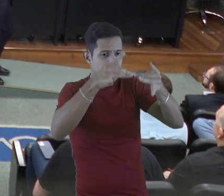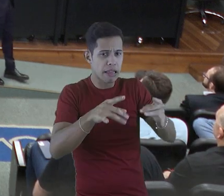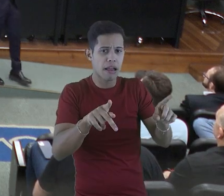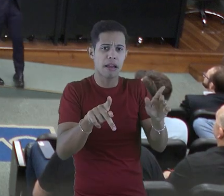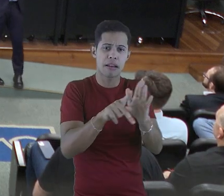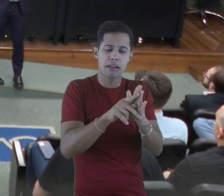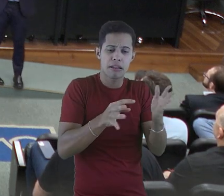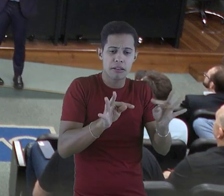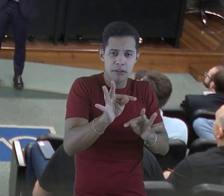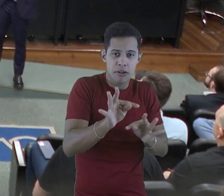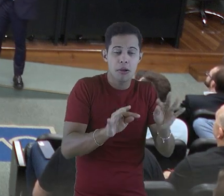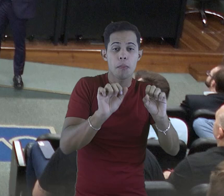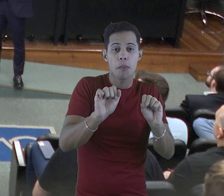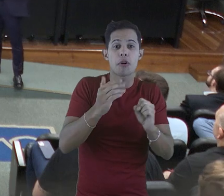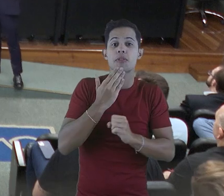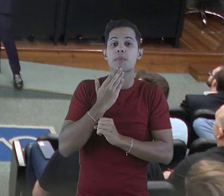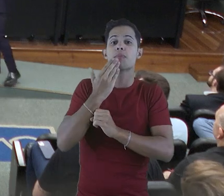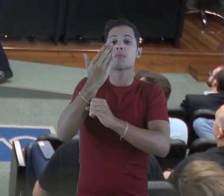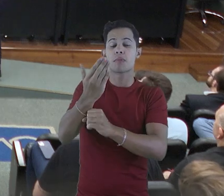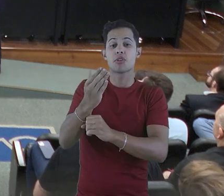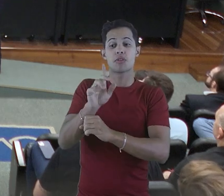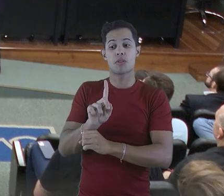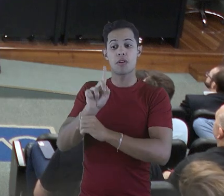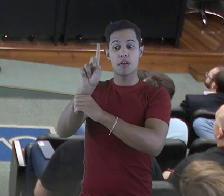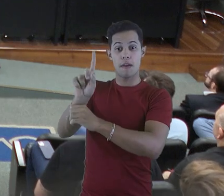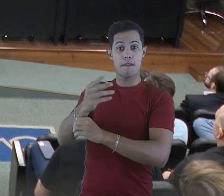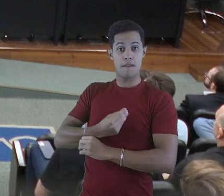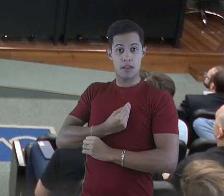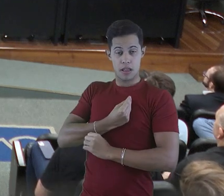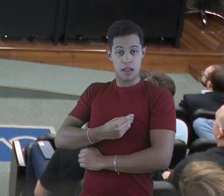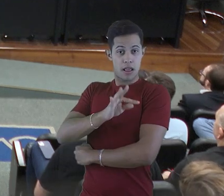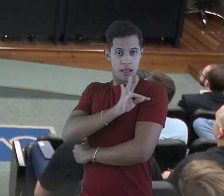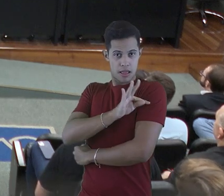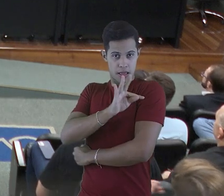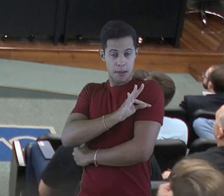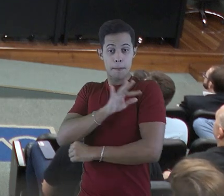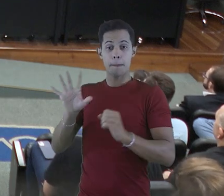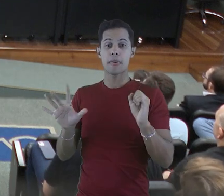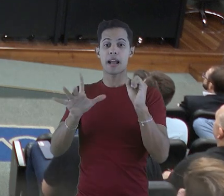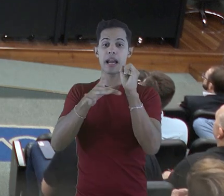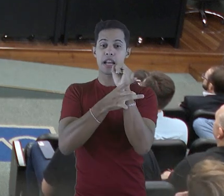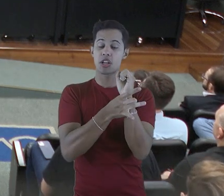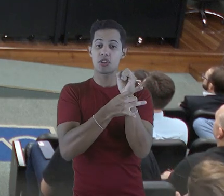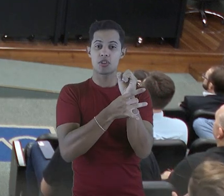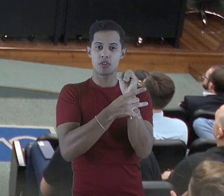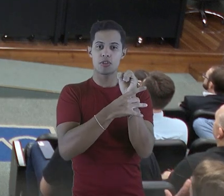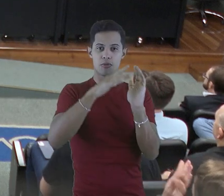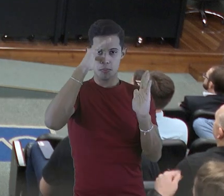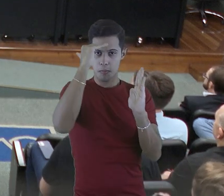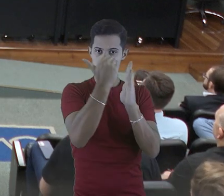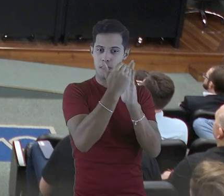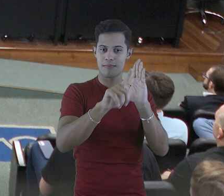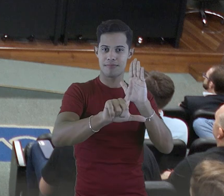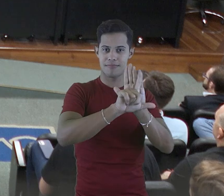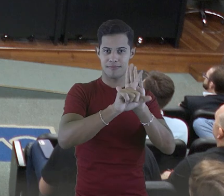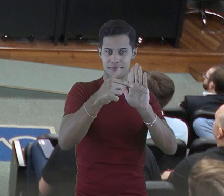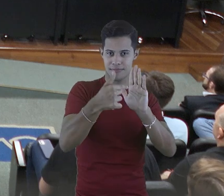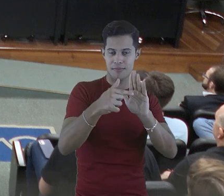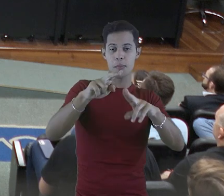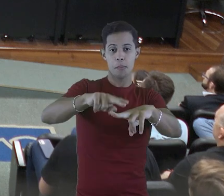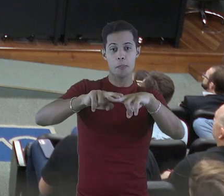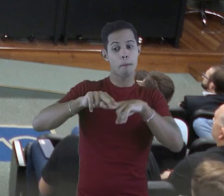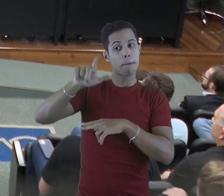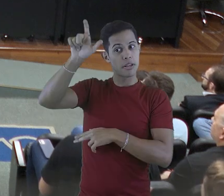então o controlador o órgão público ele tem que ter um documento que ele possa mostrar para a